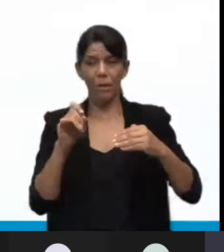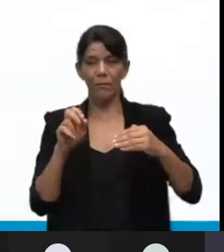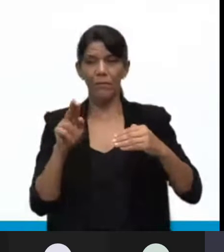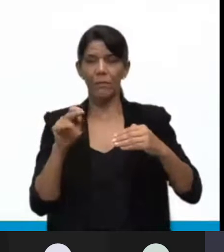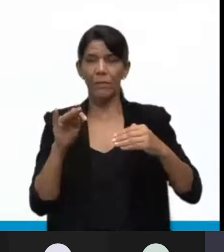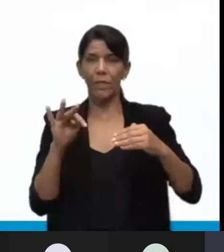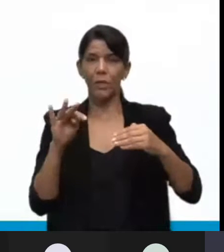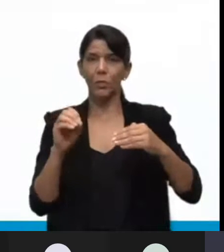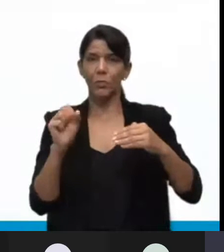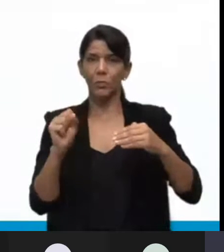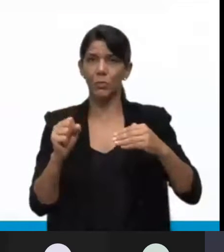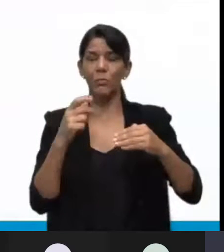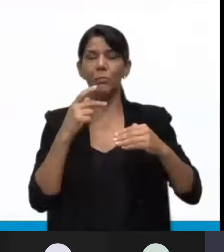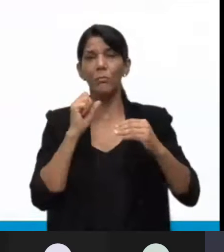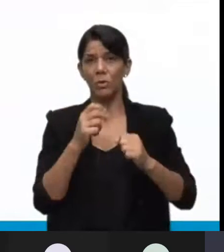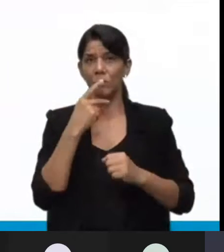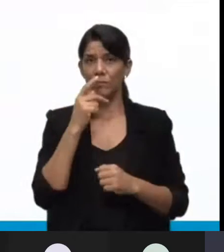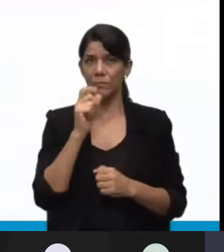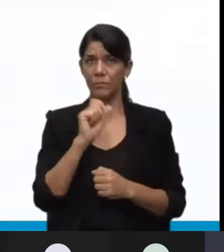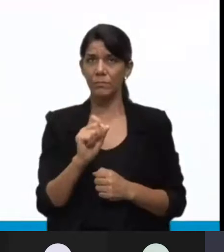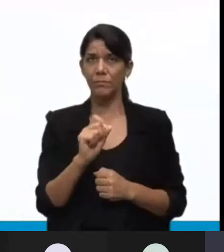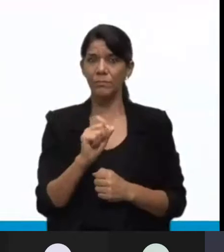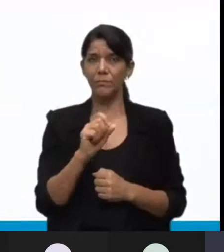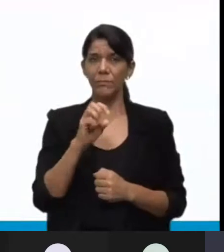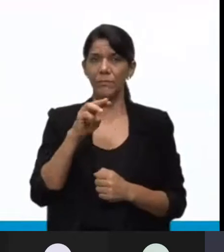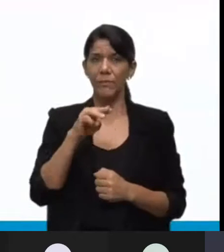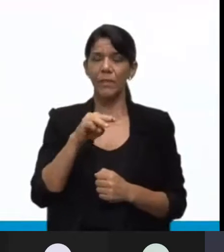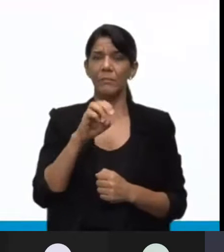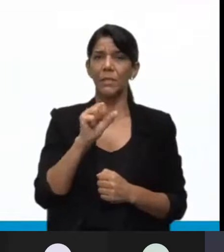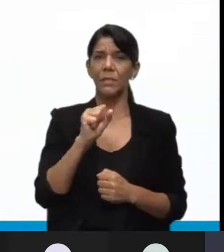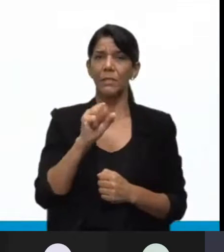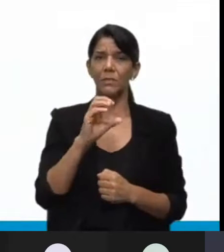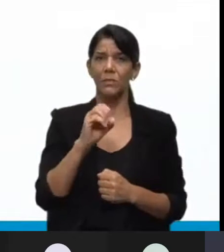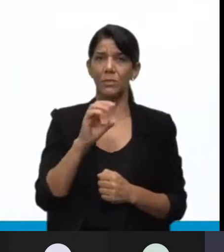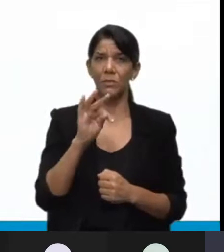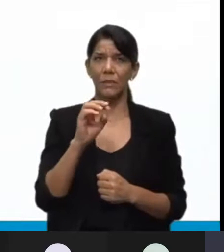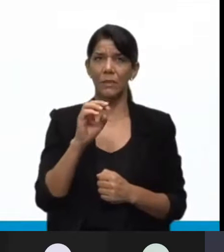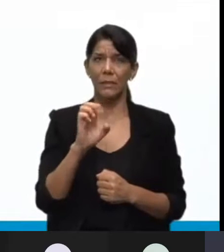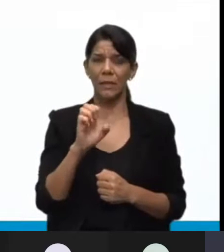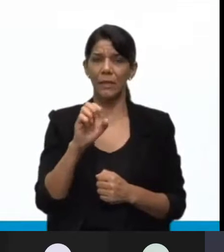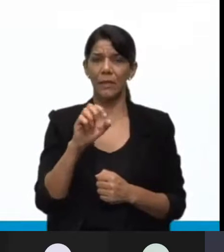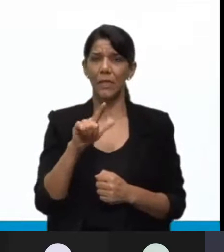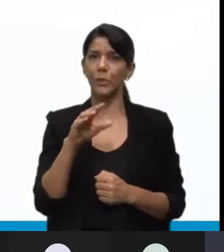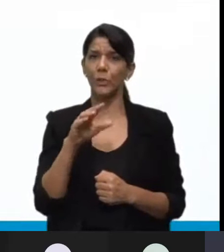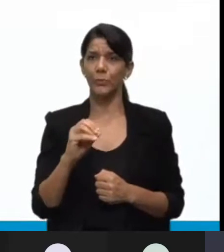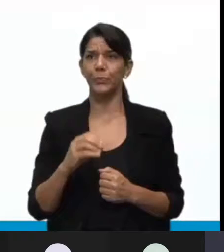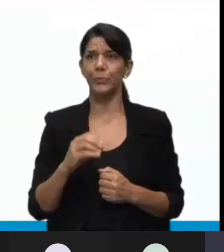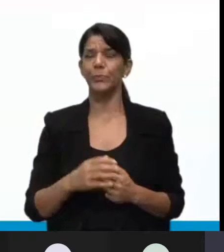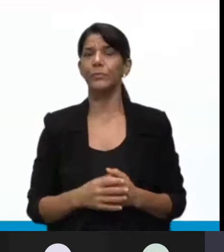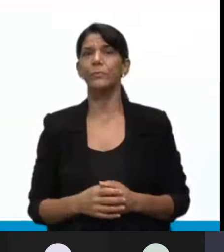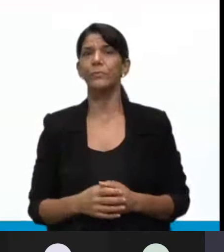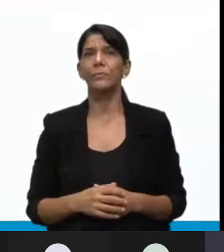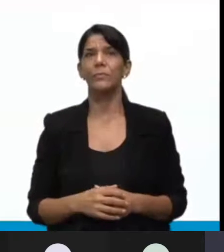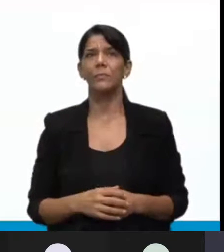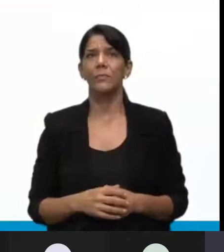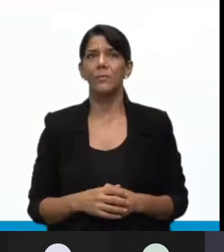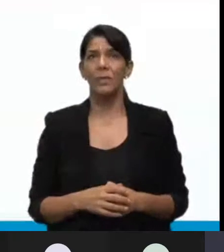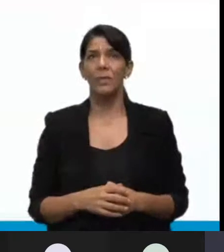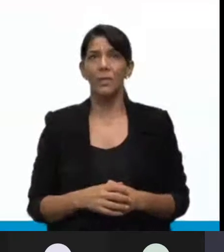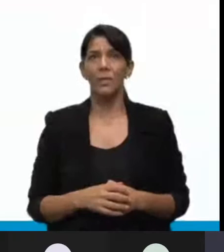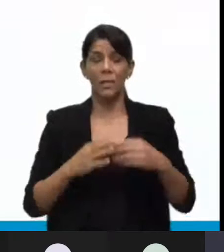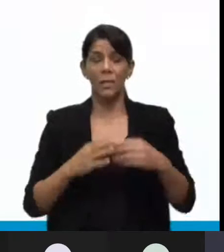pavimentoso, que nós podemos chamar de mesotélio. tá? Nós podemos chamar de mesotélio. E